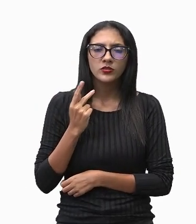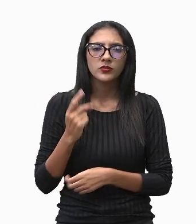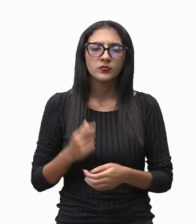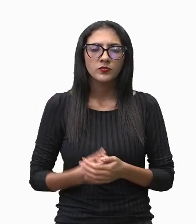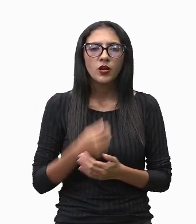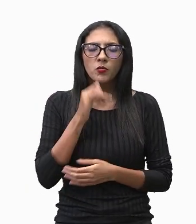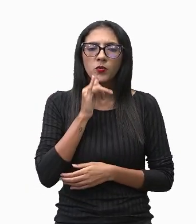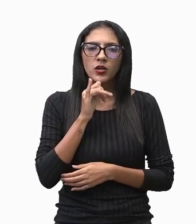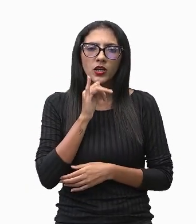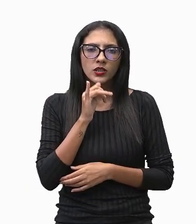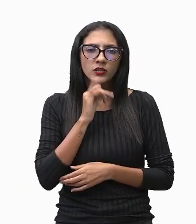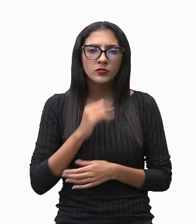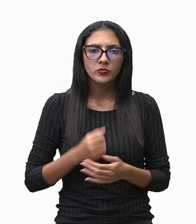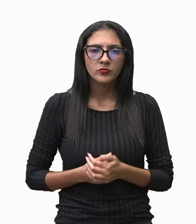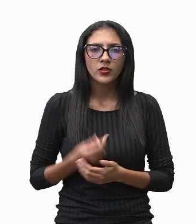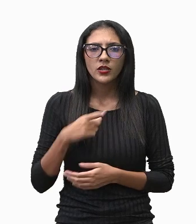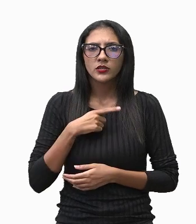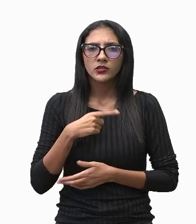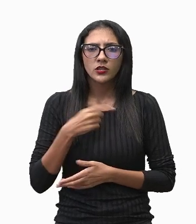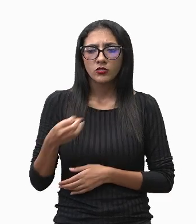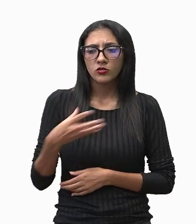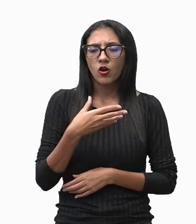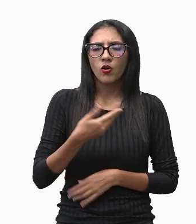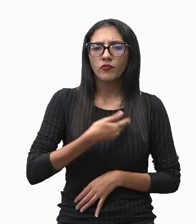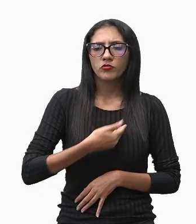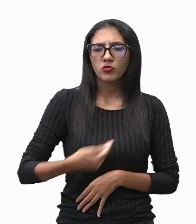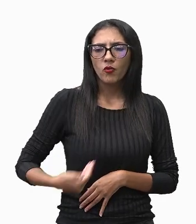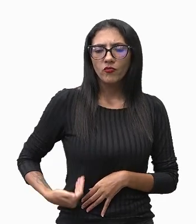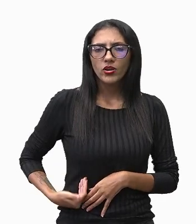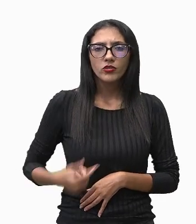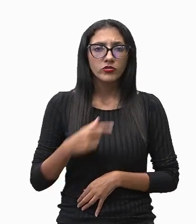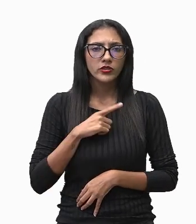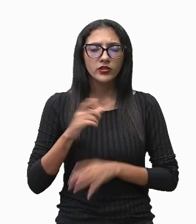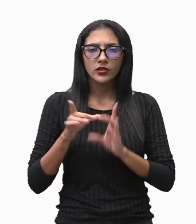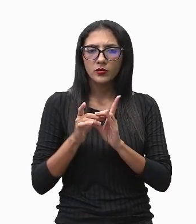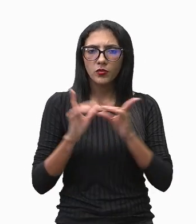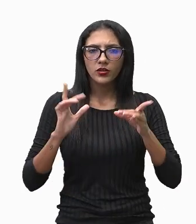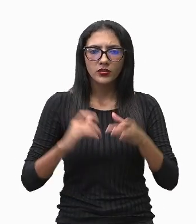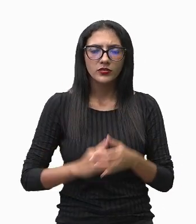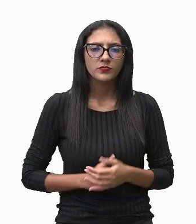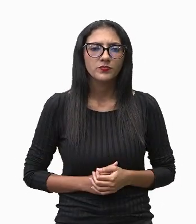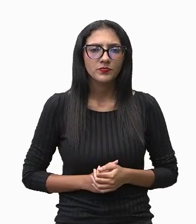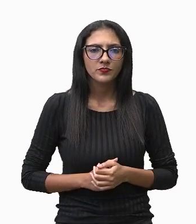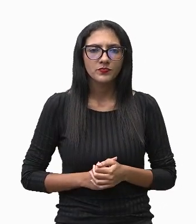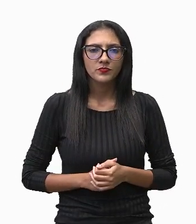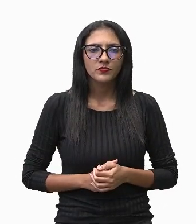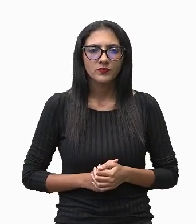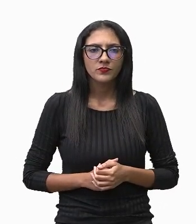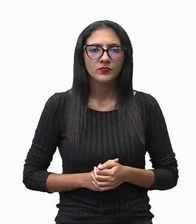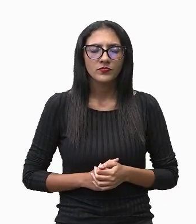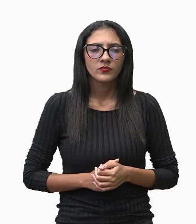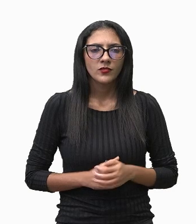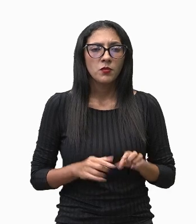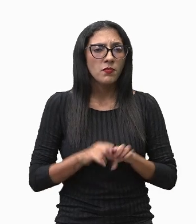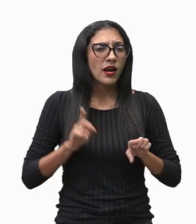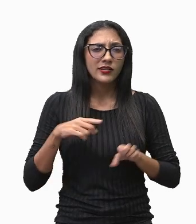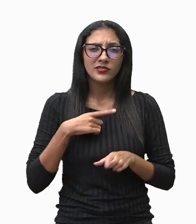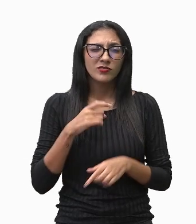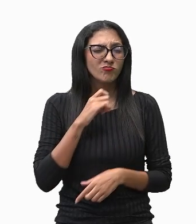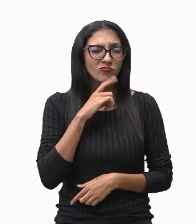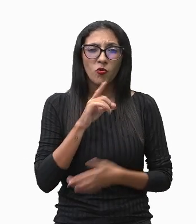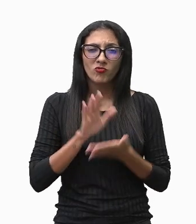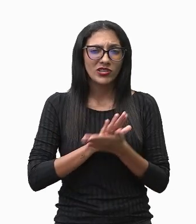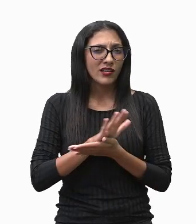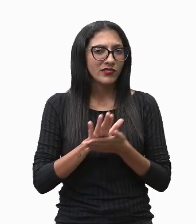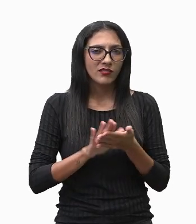assim, formar novos governos democráticos. Porém, isso não foi alcançado com sucesso.